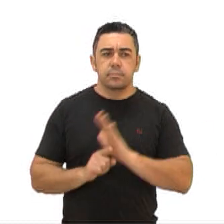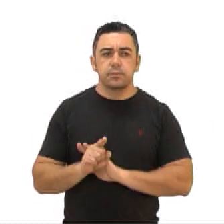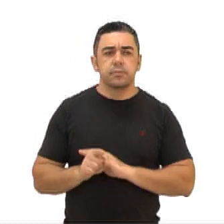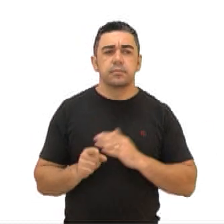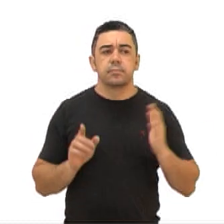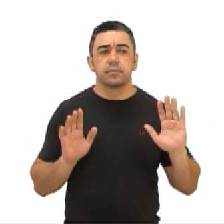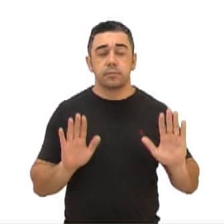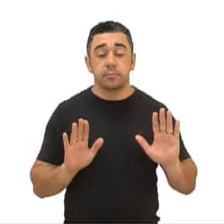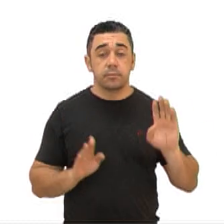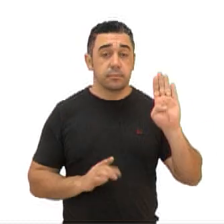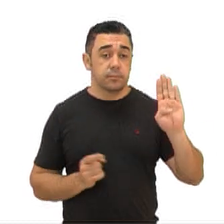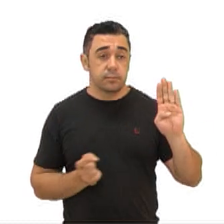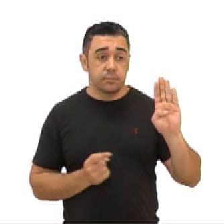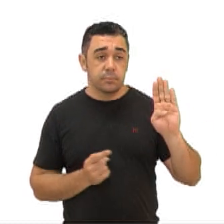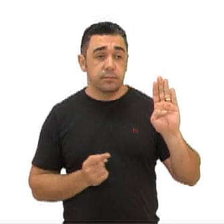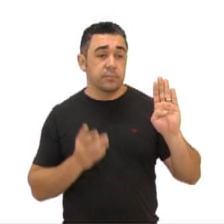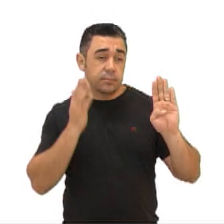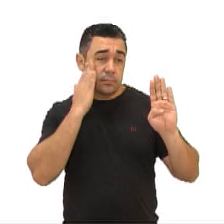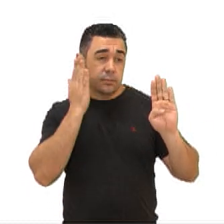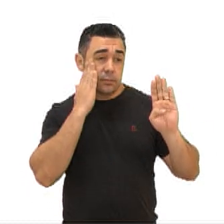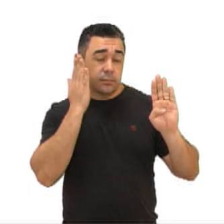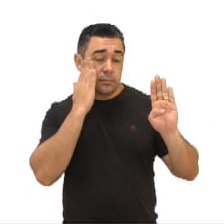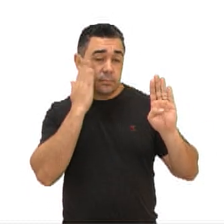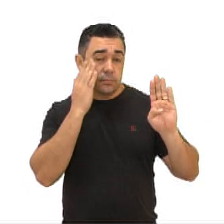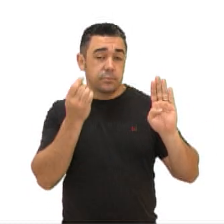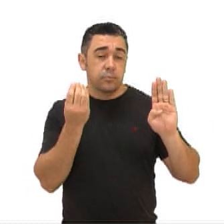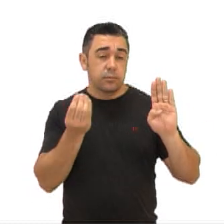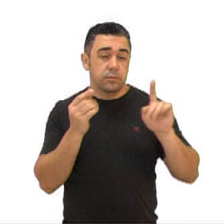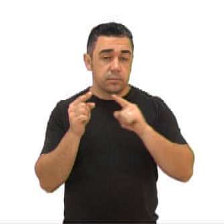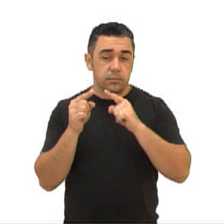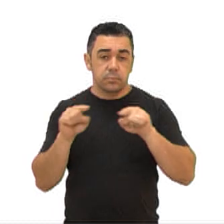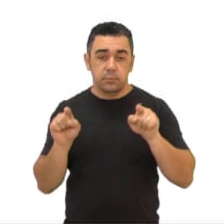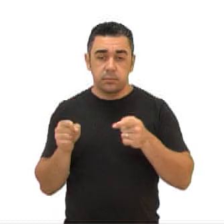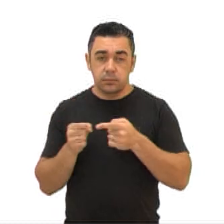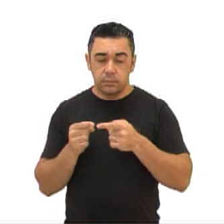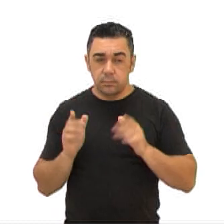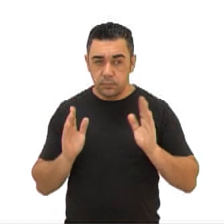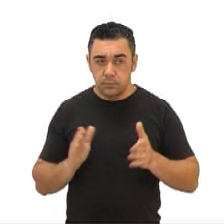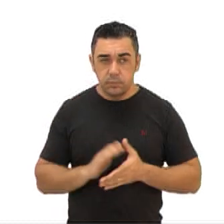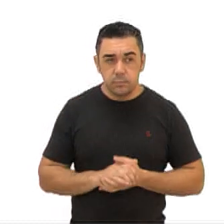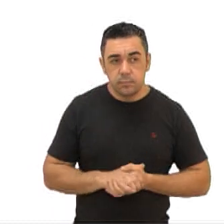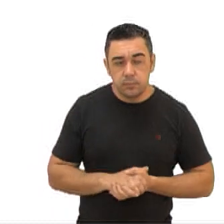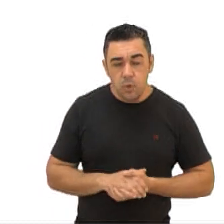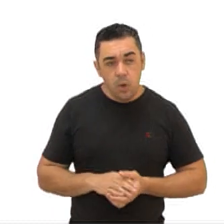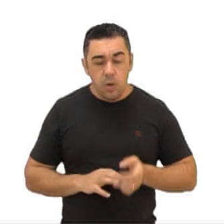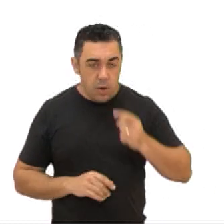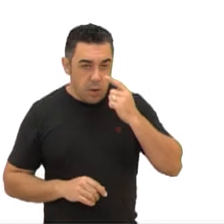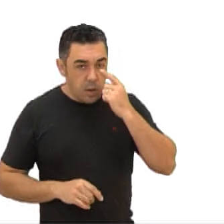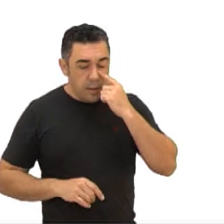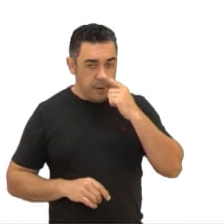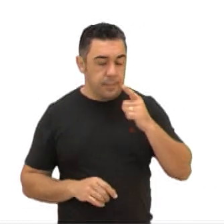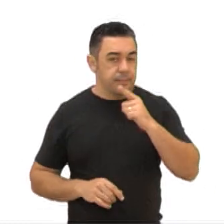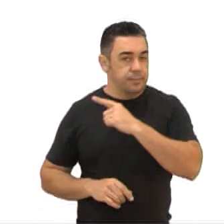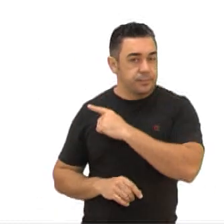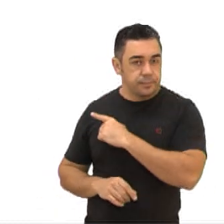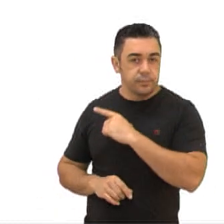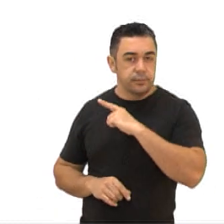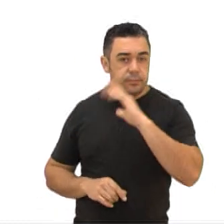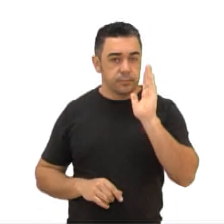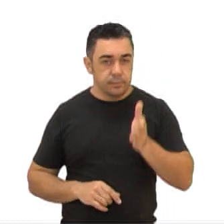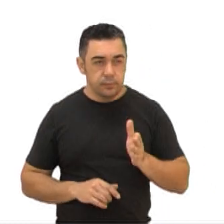Já a letra B, ele quer saber o valor da pera, uma pera. Veja que nós temos aqui na